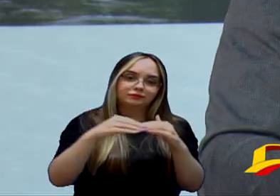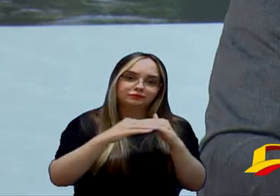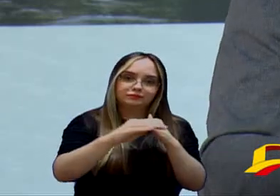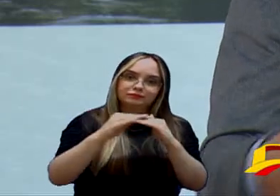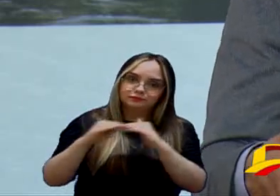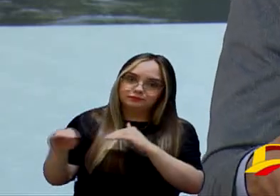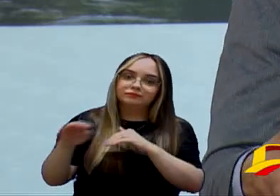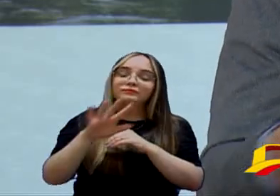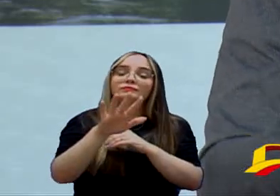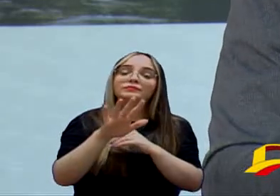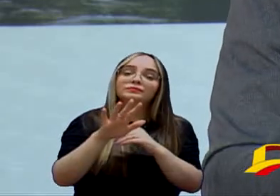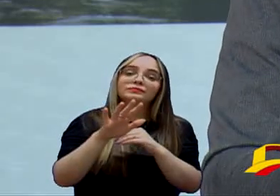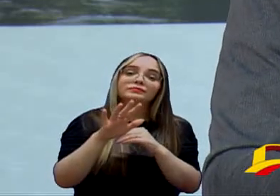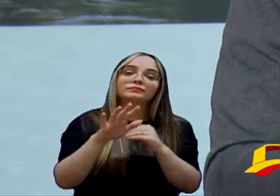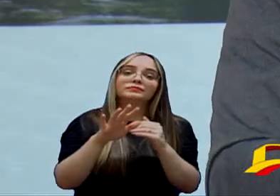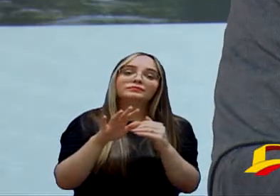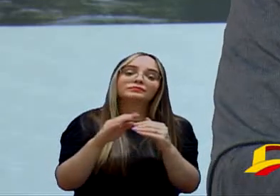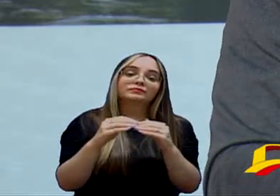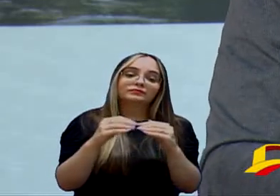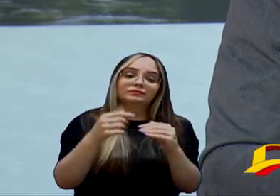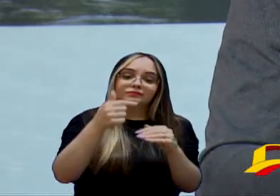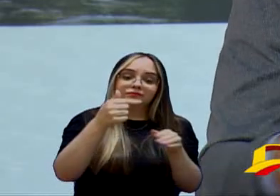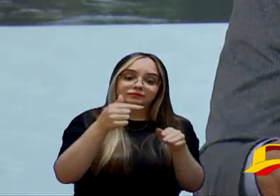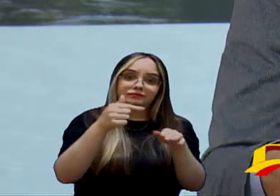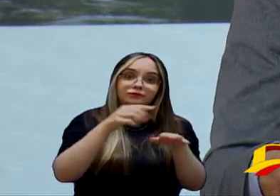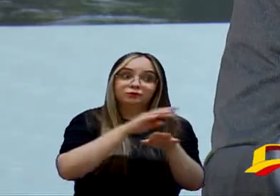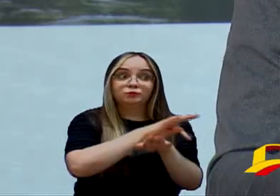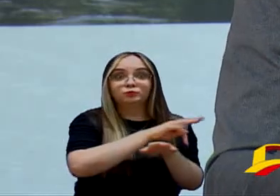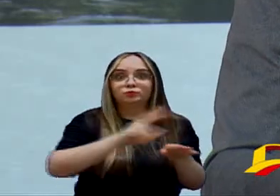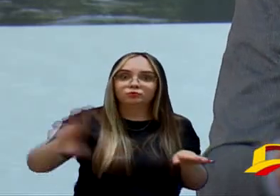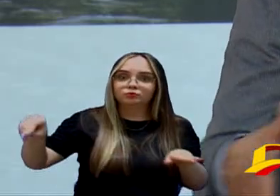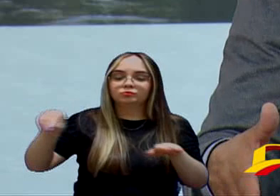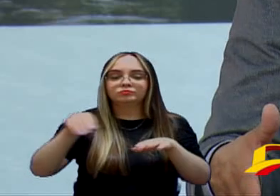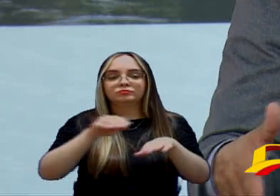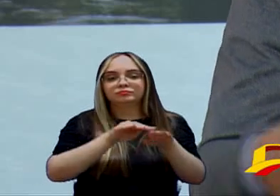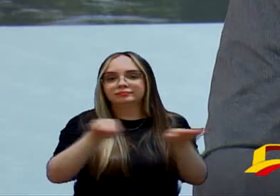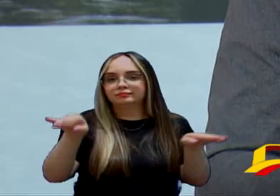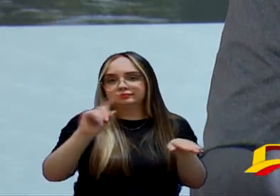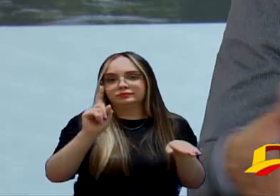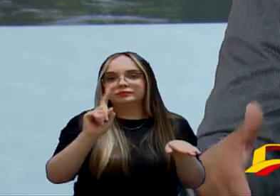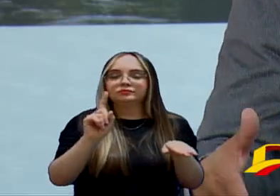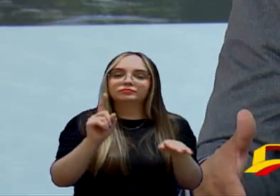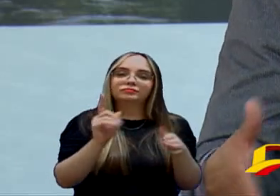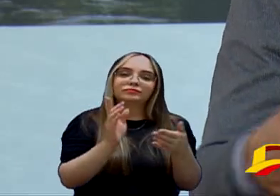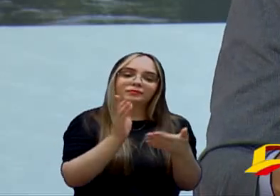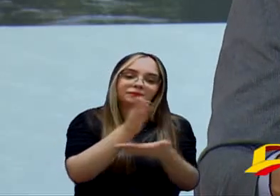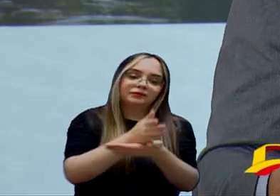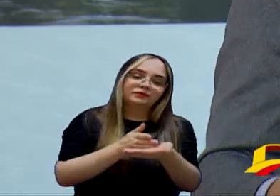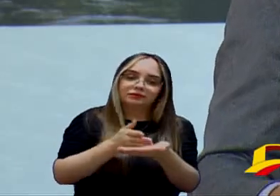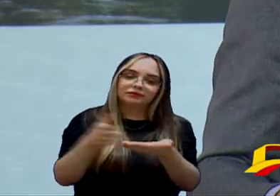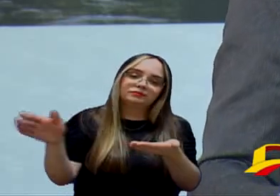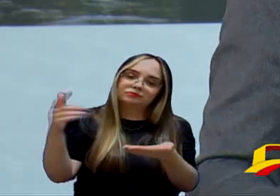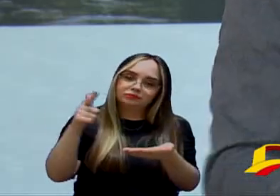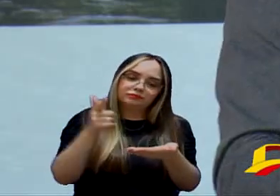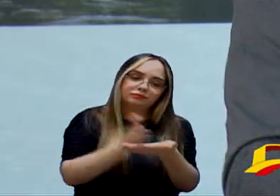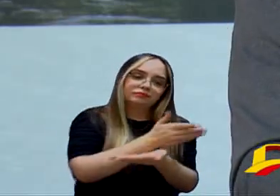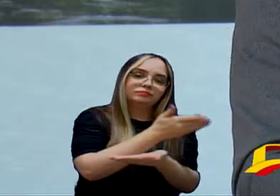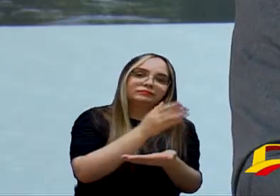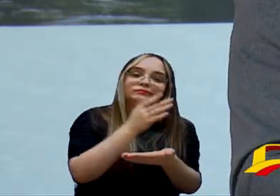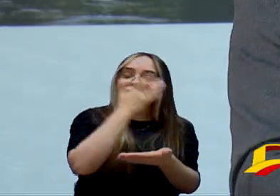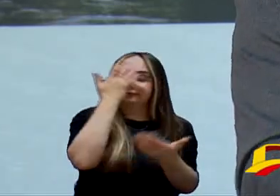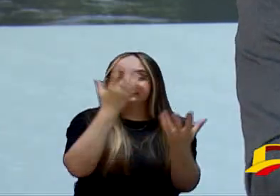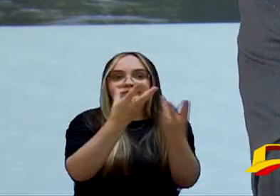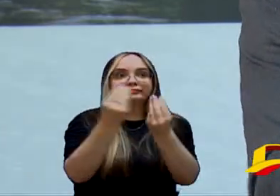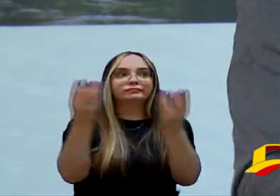mas atravessa sete ela não vai ser totalmente asfaltada vai ficar ali uma boa metragem sem asfalto e isso tá causou uma